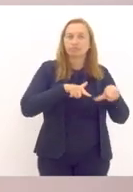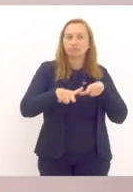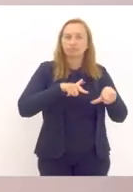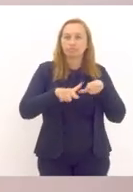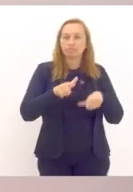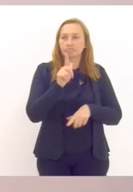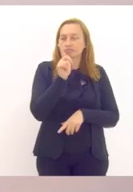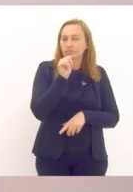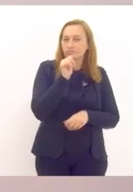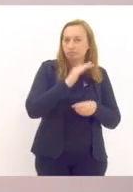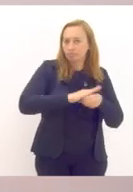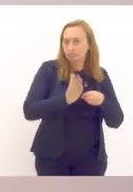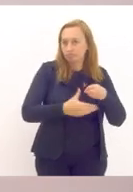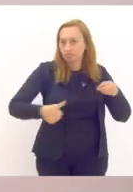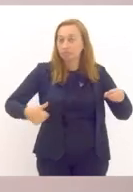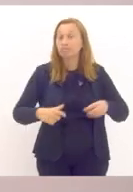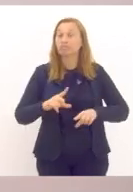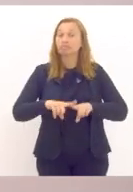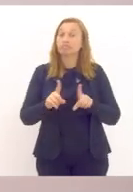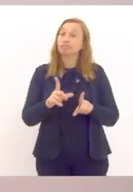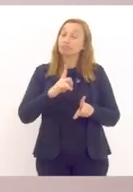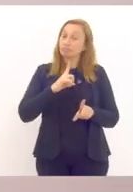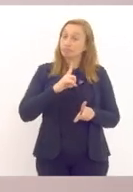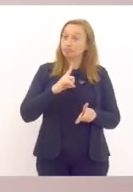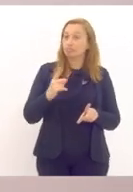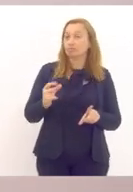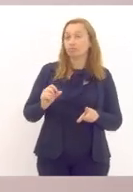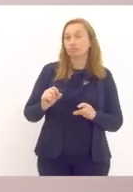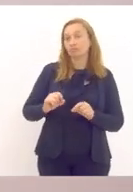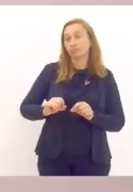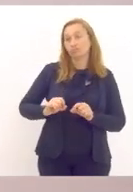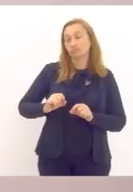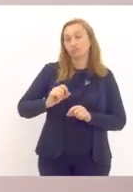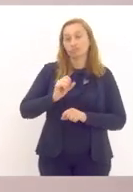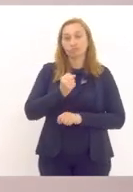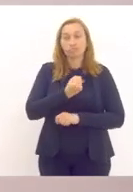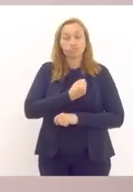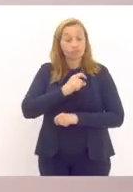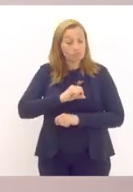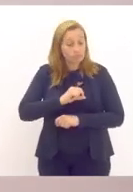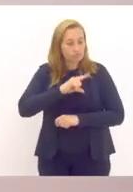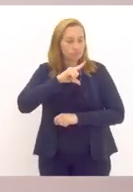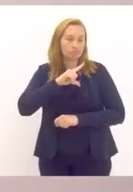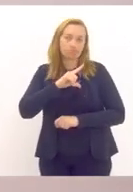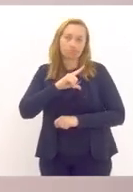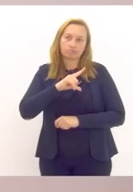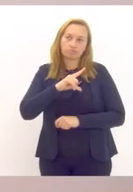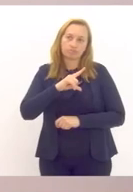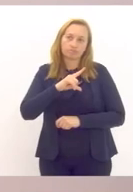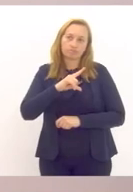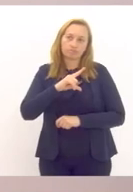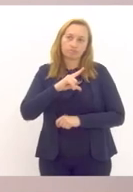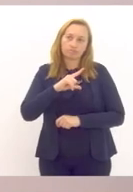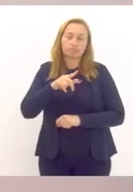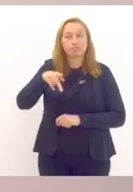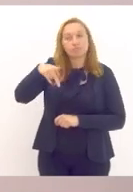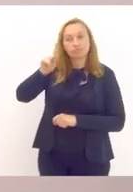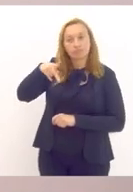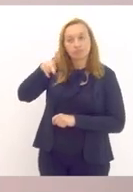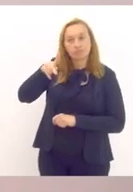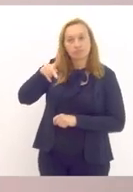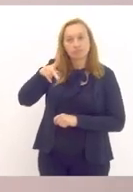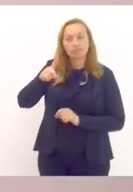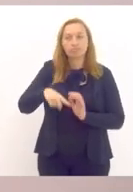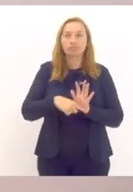bastante significativo da receita de petróleo. Significativo o suficiente, inclusive, para cobrir as